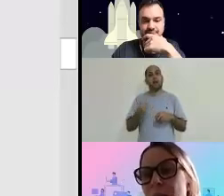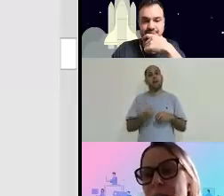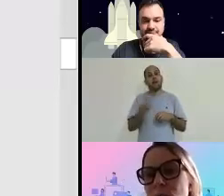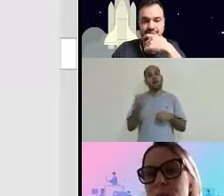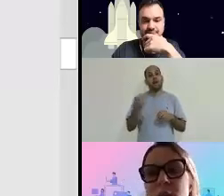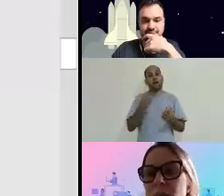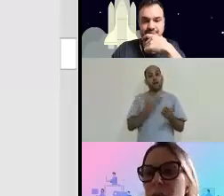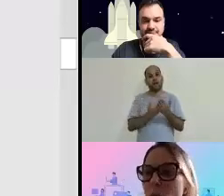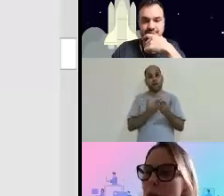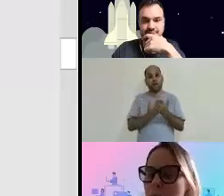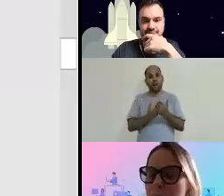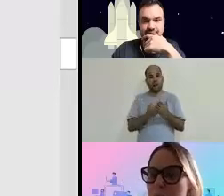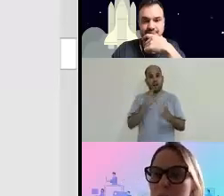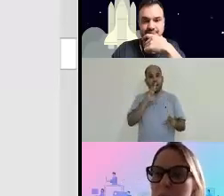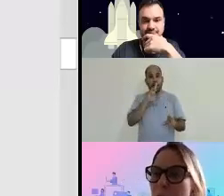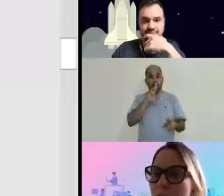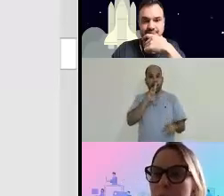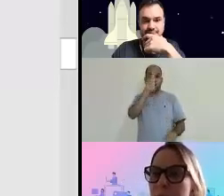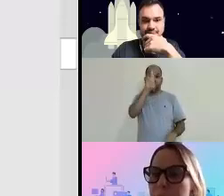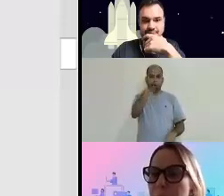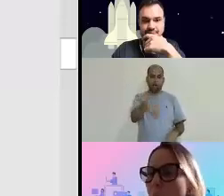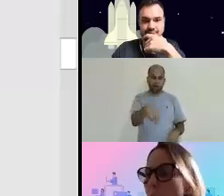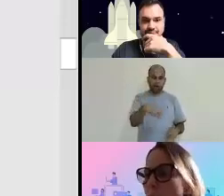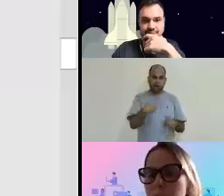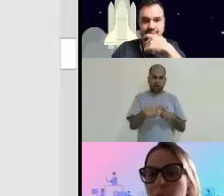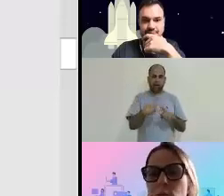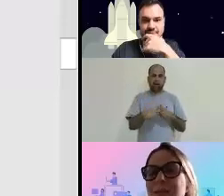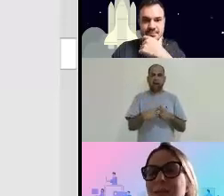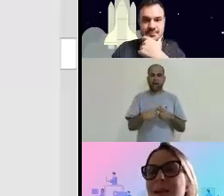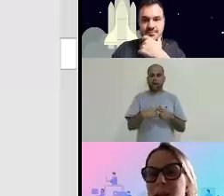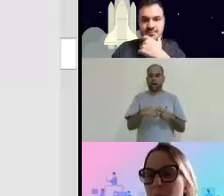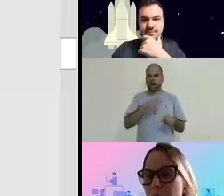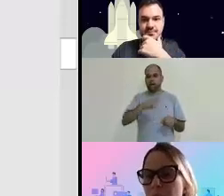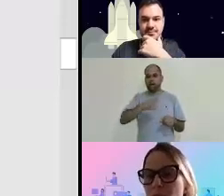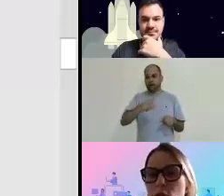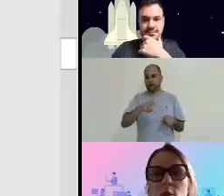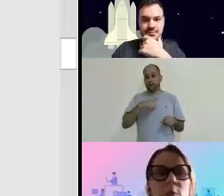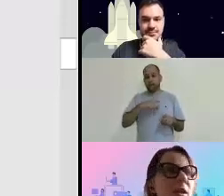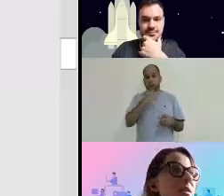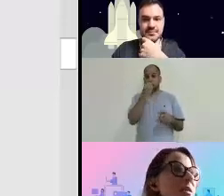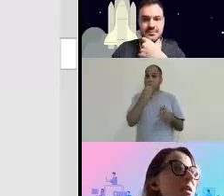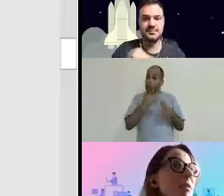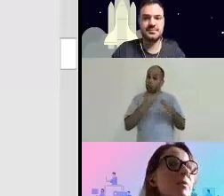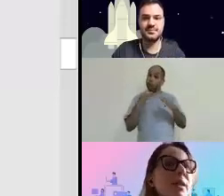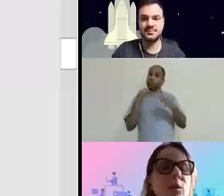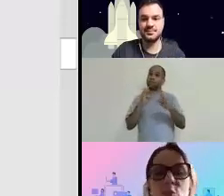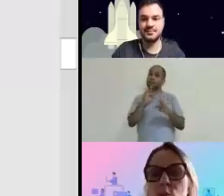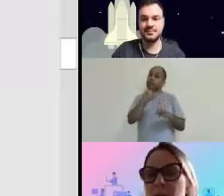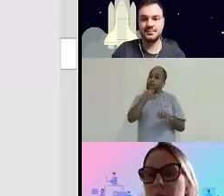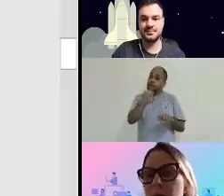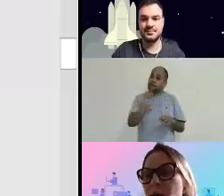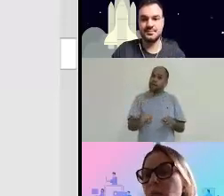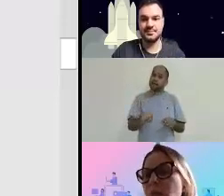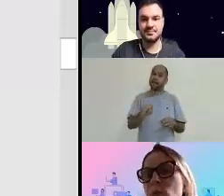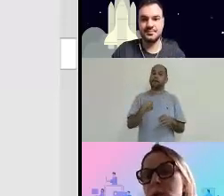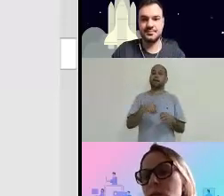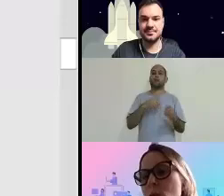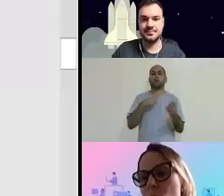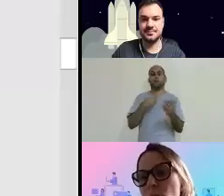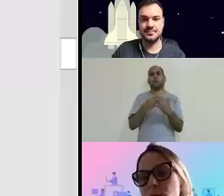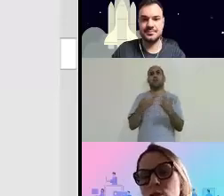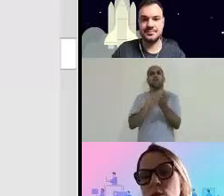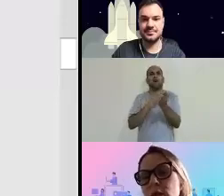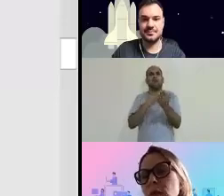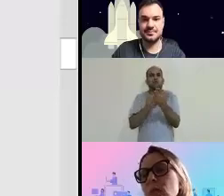são reprovados, não porque eles não são bons, não tecnicamente, não porque eles não estudaram, têm